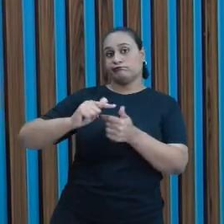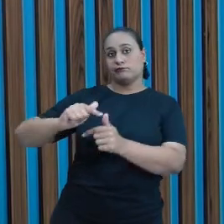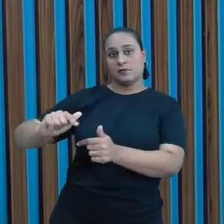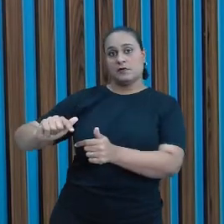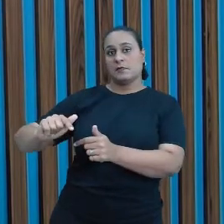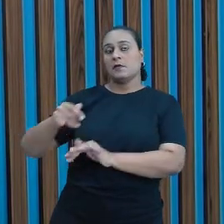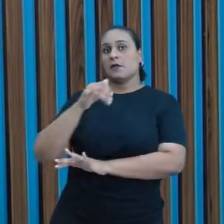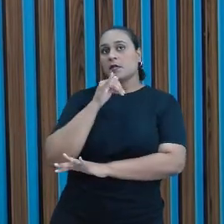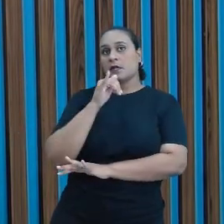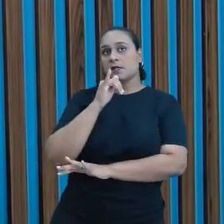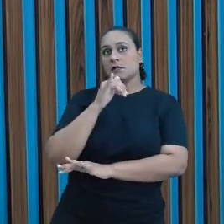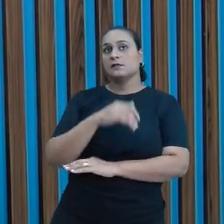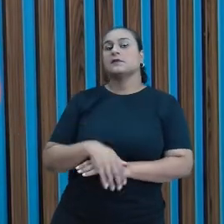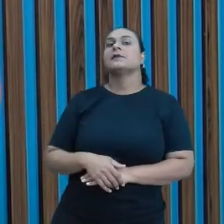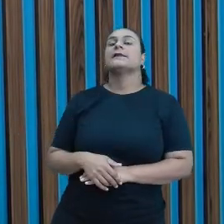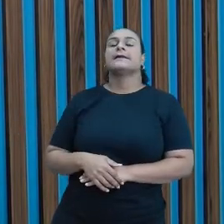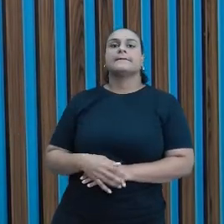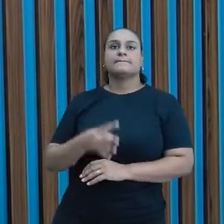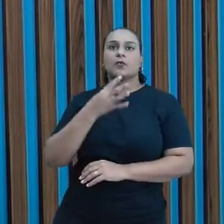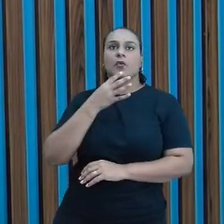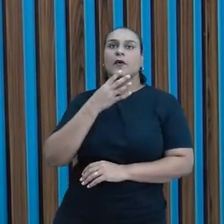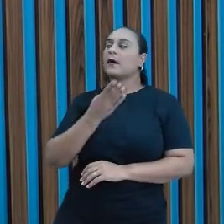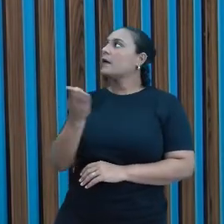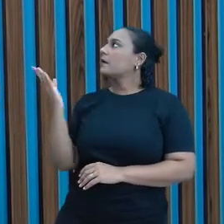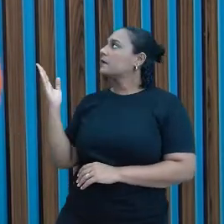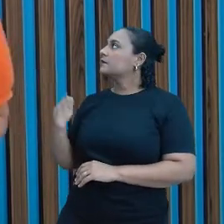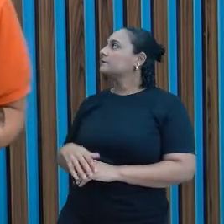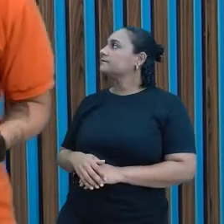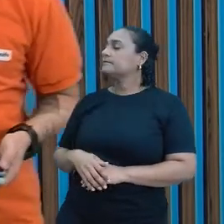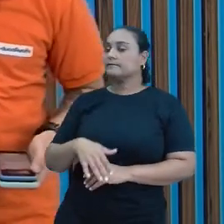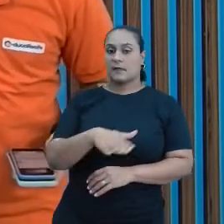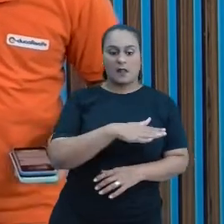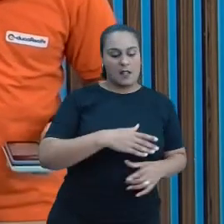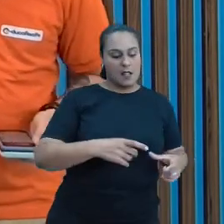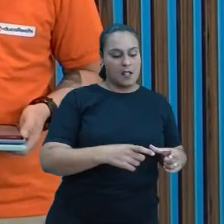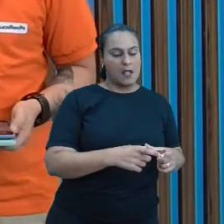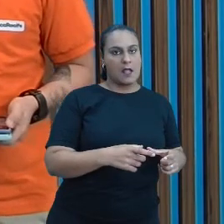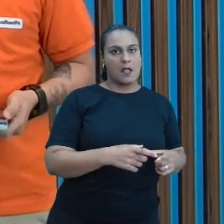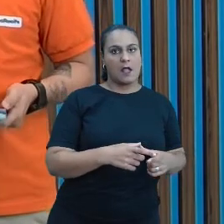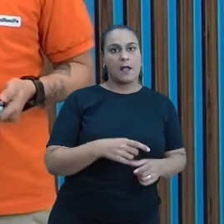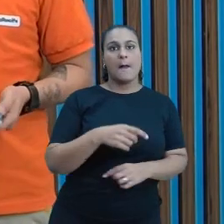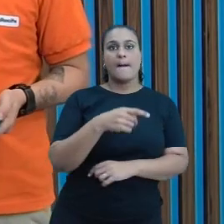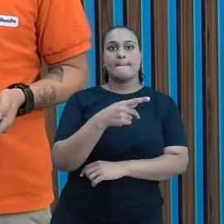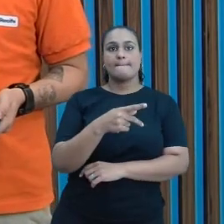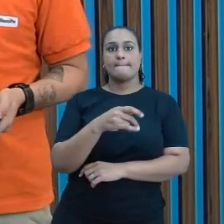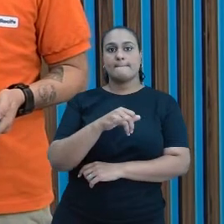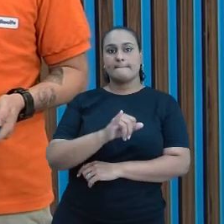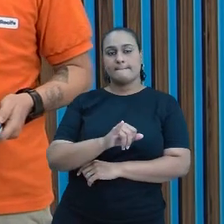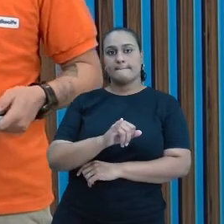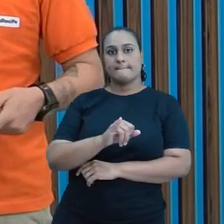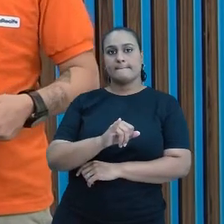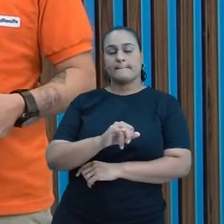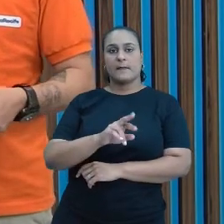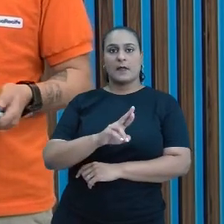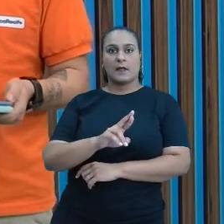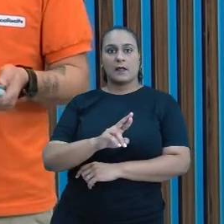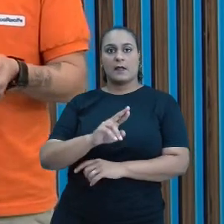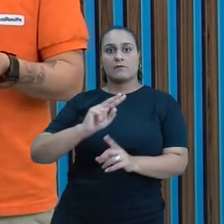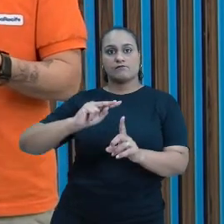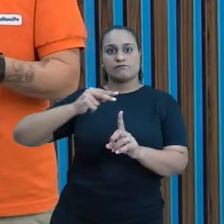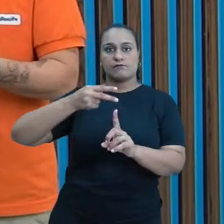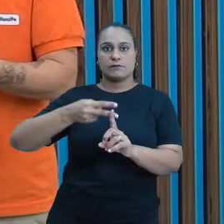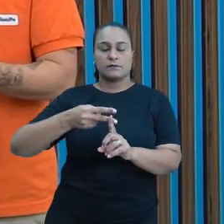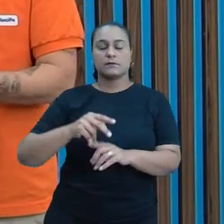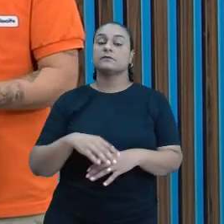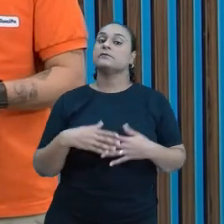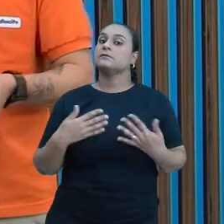você conhece que a área do círculo é πr ao quadrado, tá bom? Então lembra que como o tema da